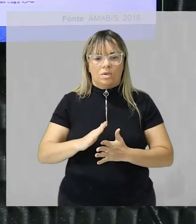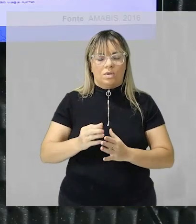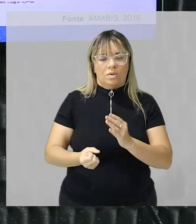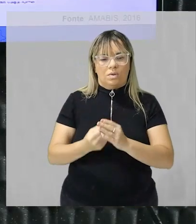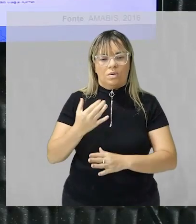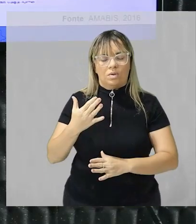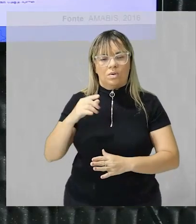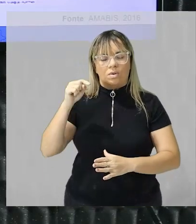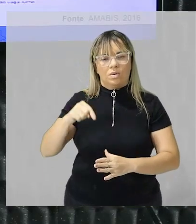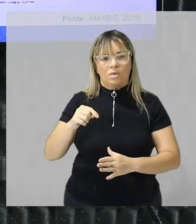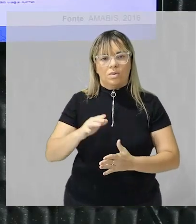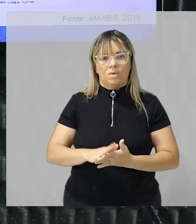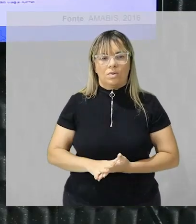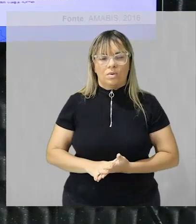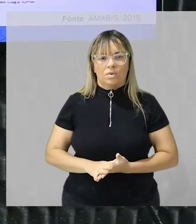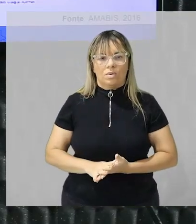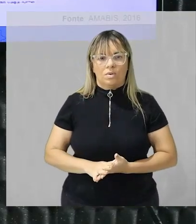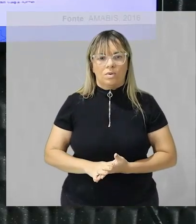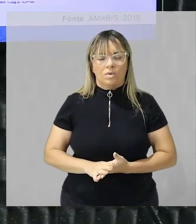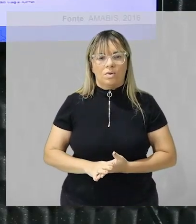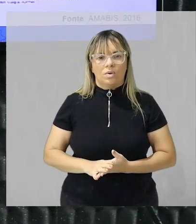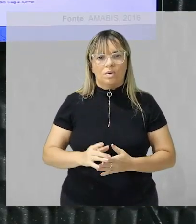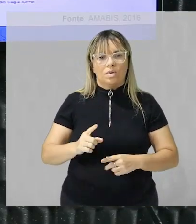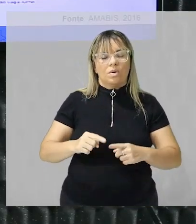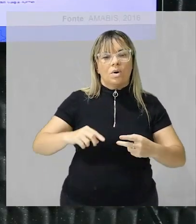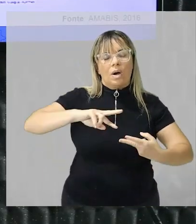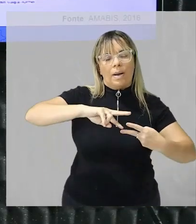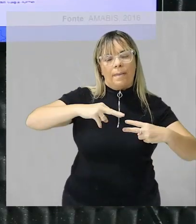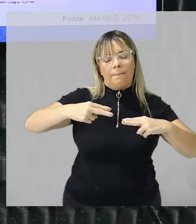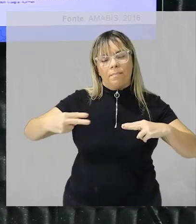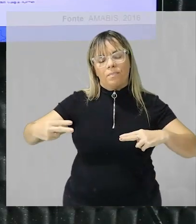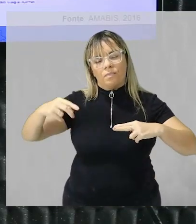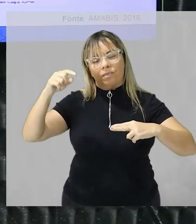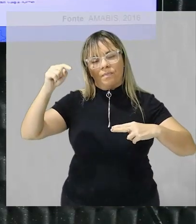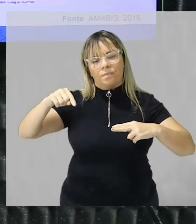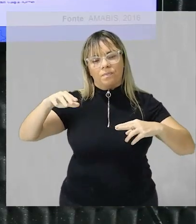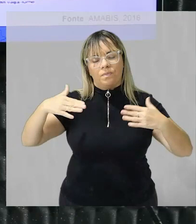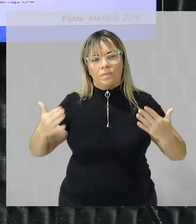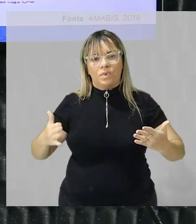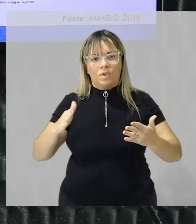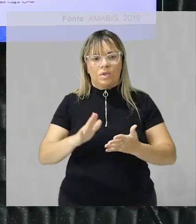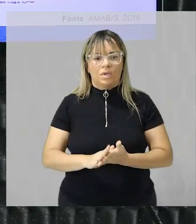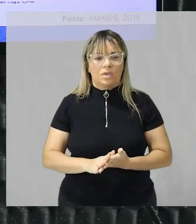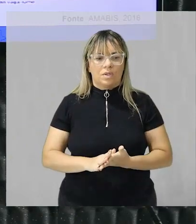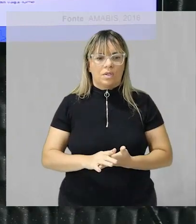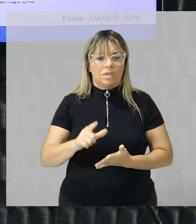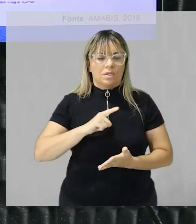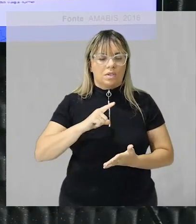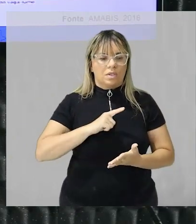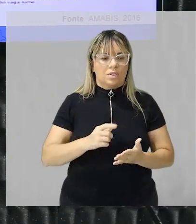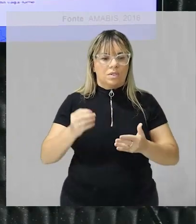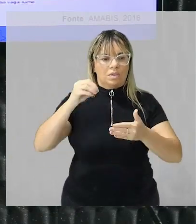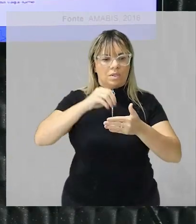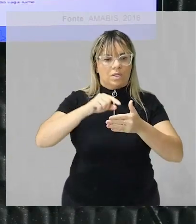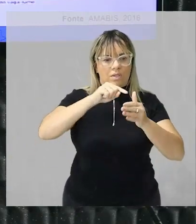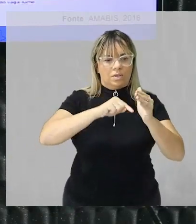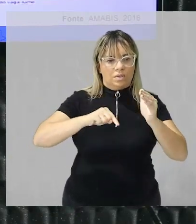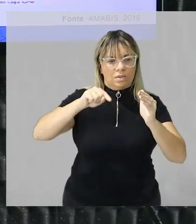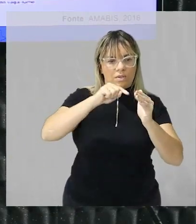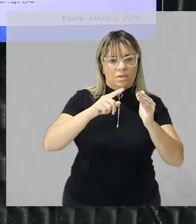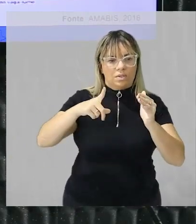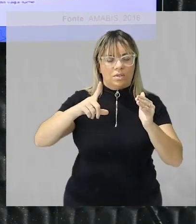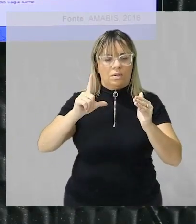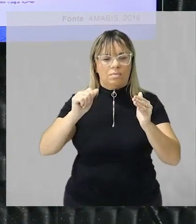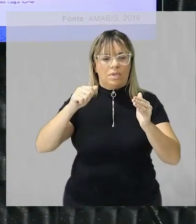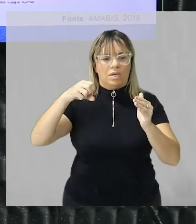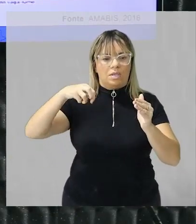produzir os produtos gênicos que estão presentes no plasmídio, tá certo? Então, olha aqui,